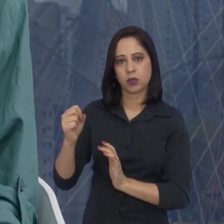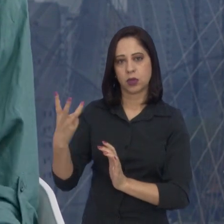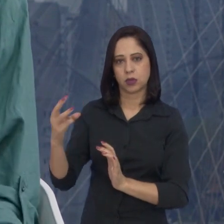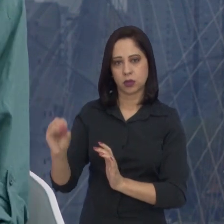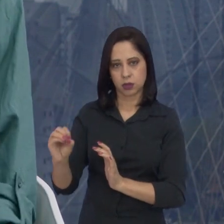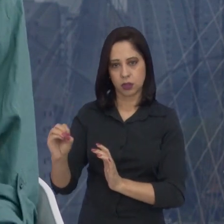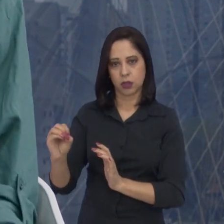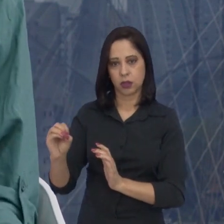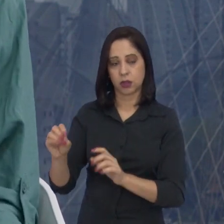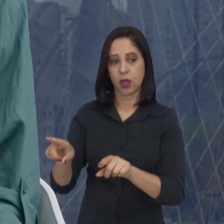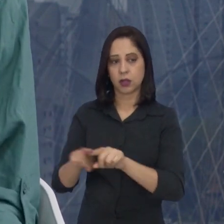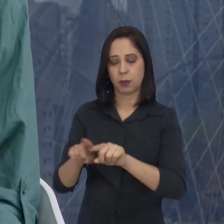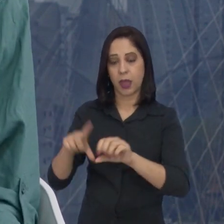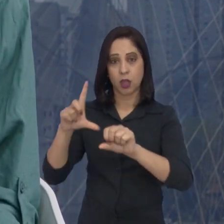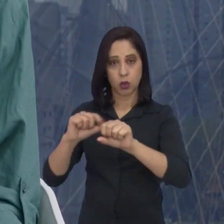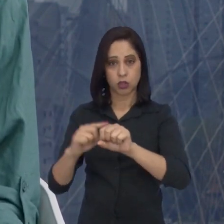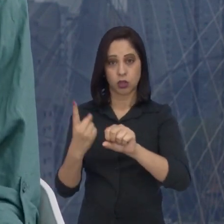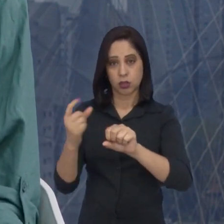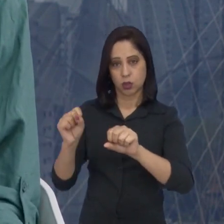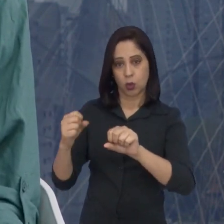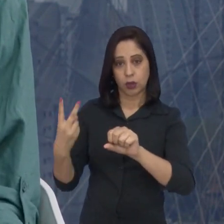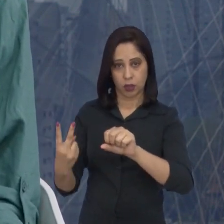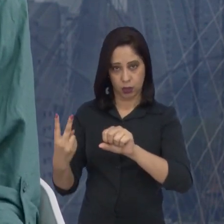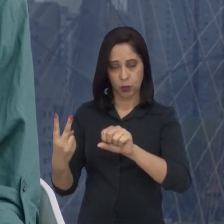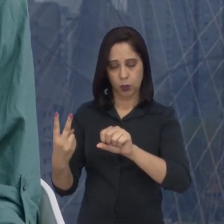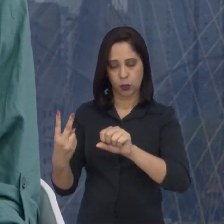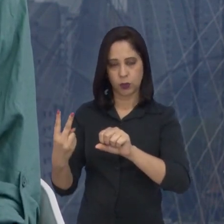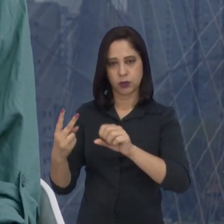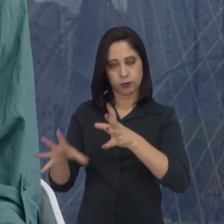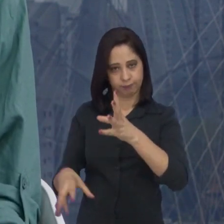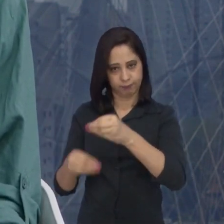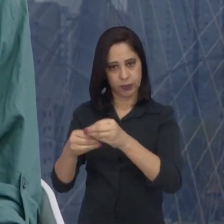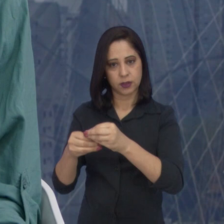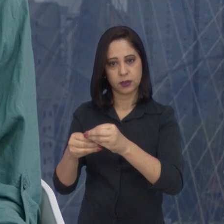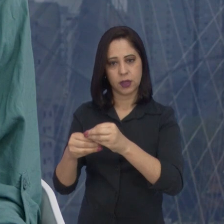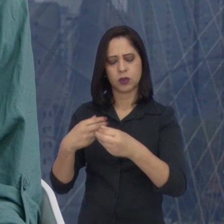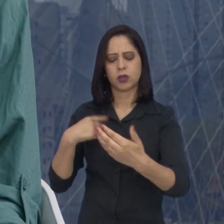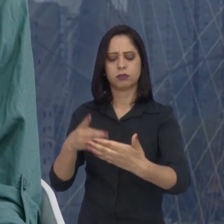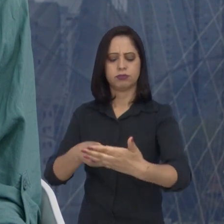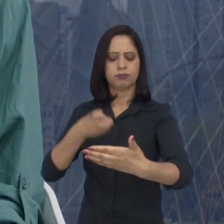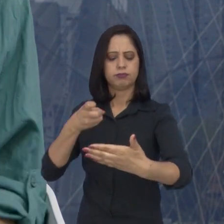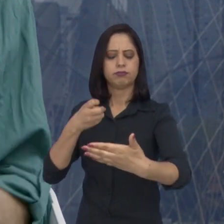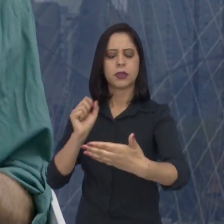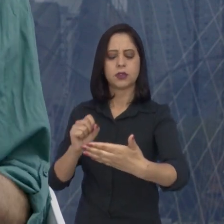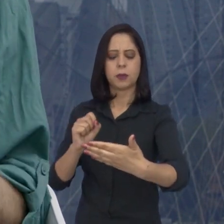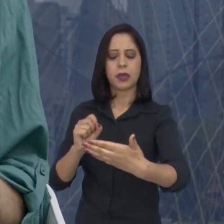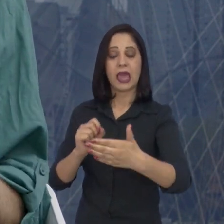derivada do artigo 182 da Constituição, nós vamos verificar